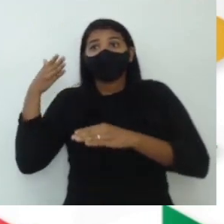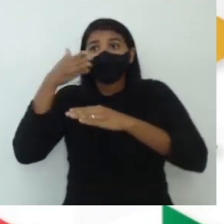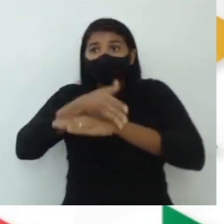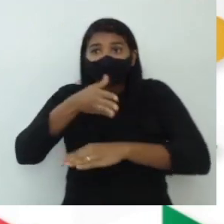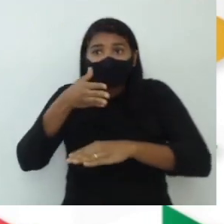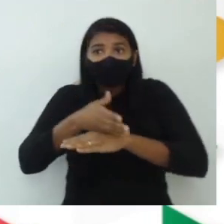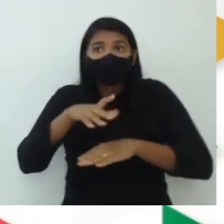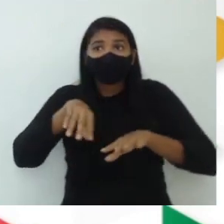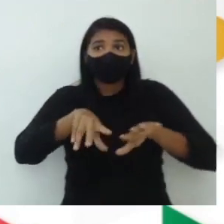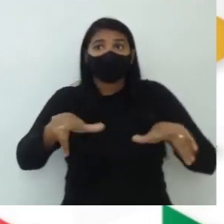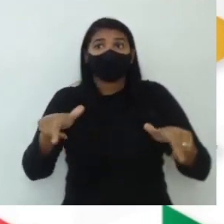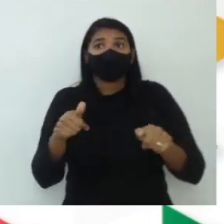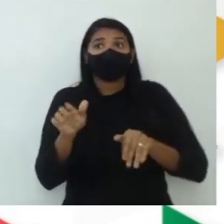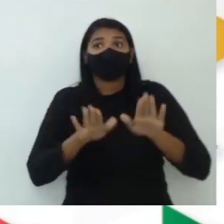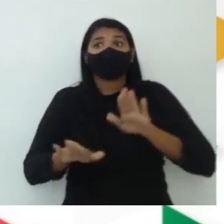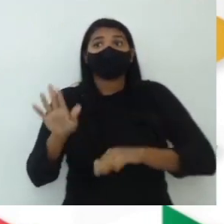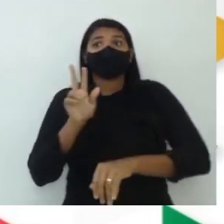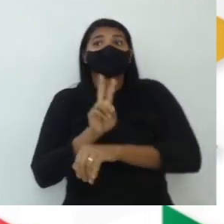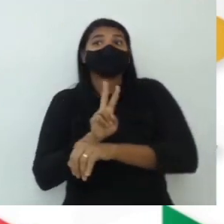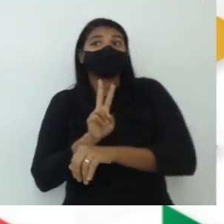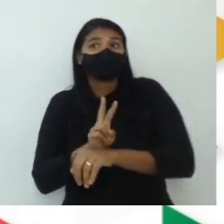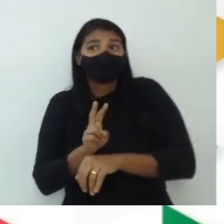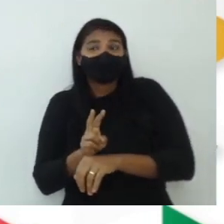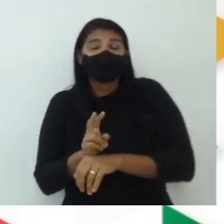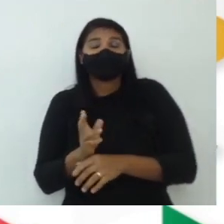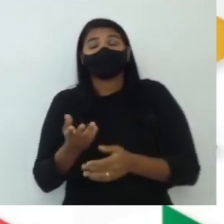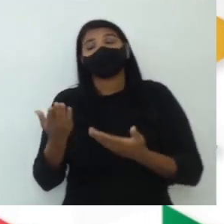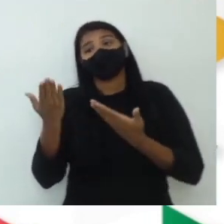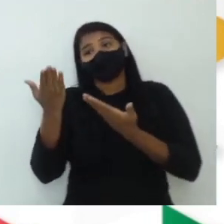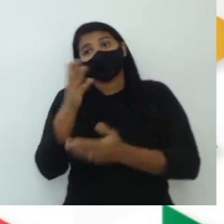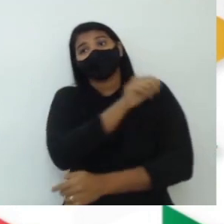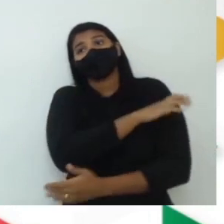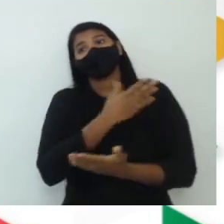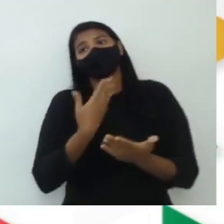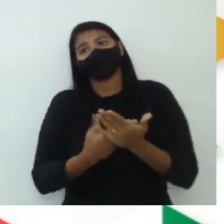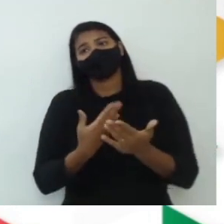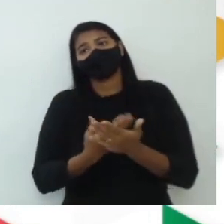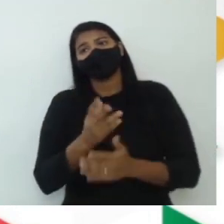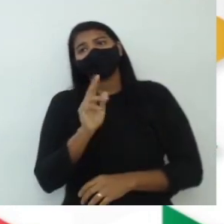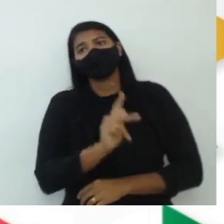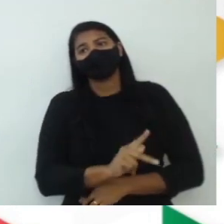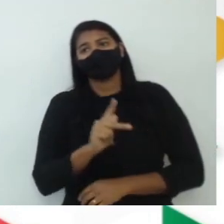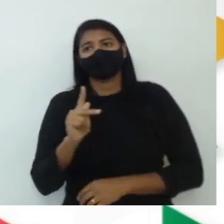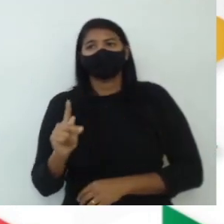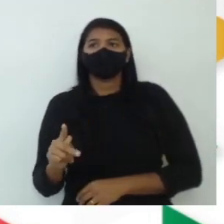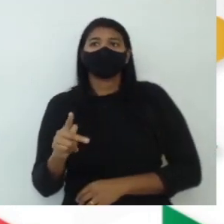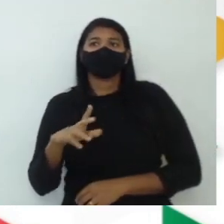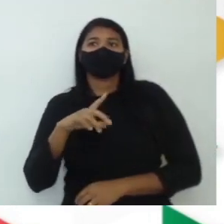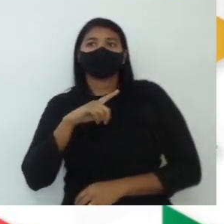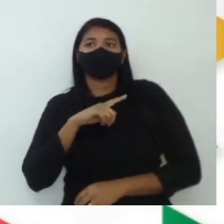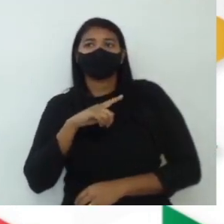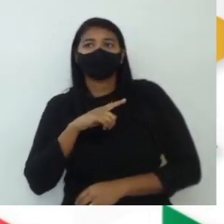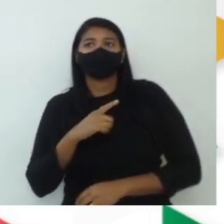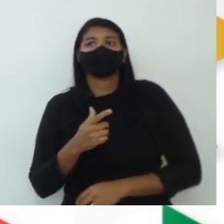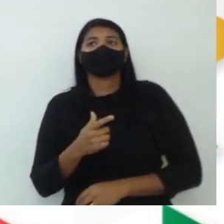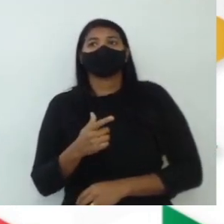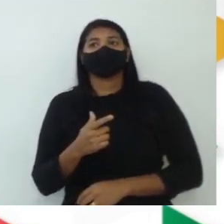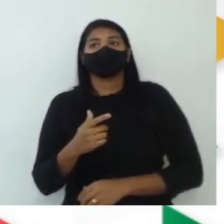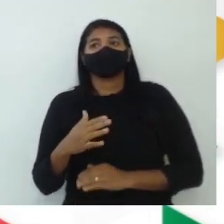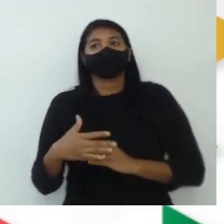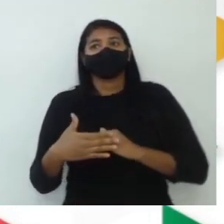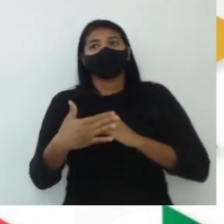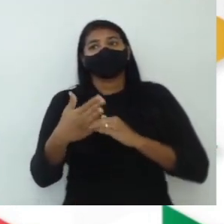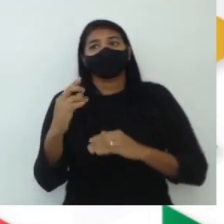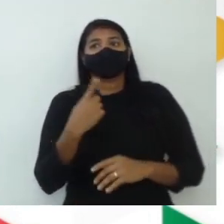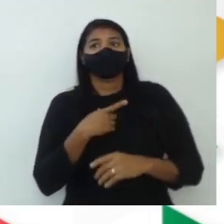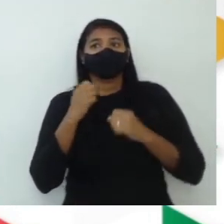Então é por isso que é importante que você, estudante, que nós, professores, que a gente esteja sempre consciente do que a gente